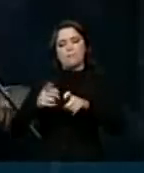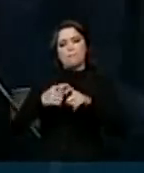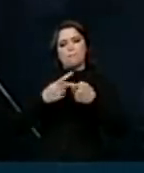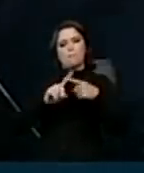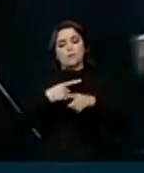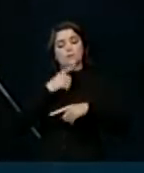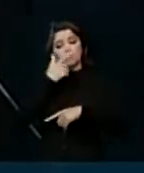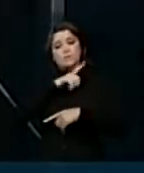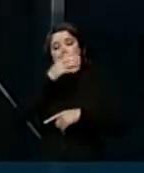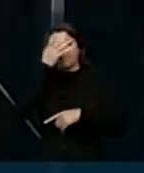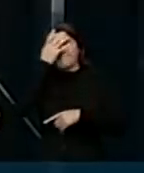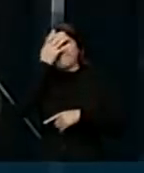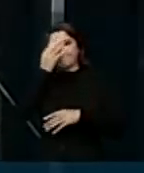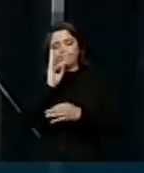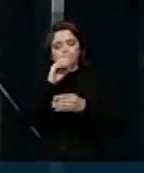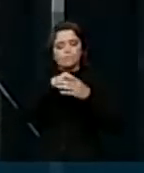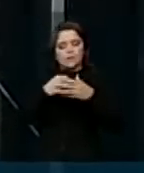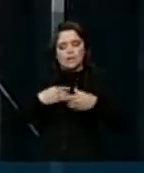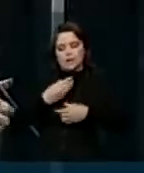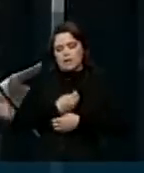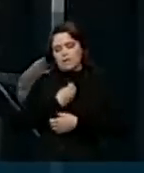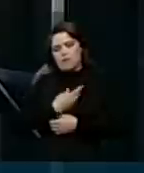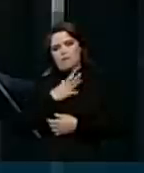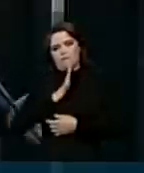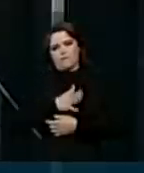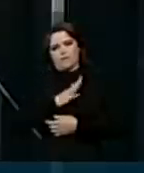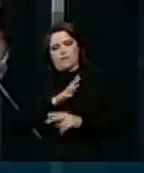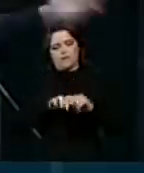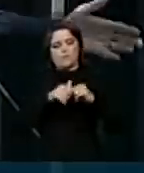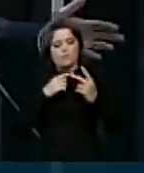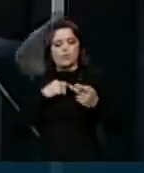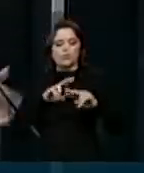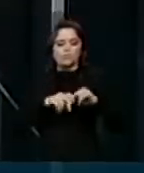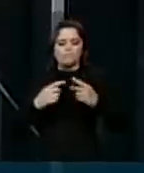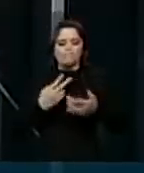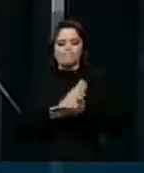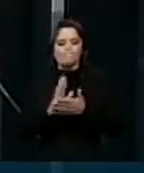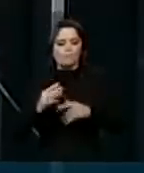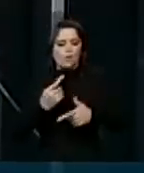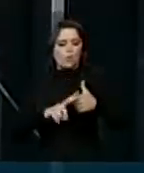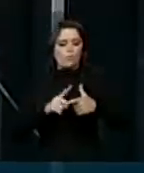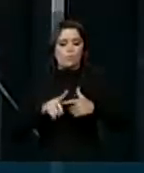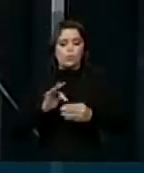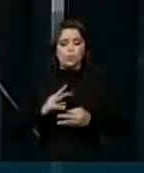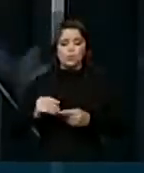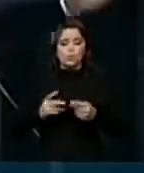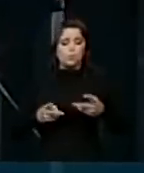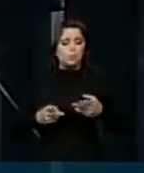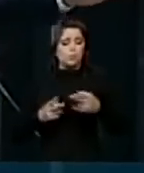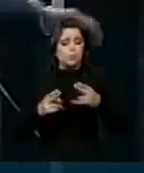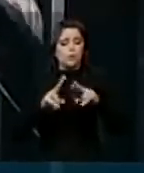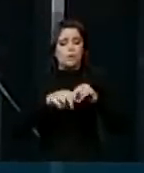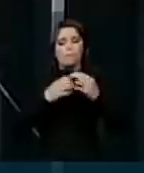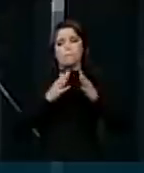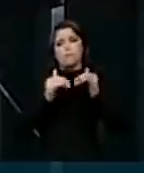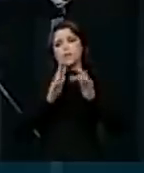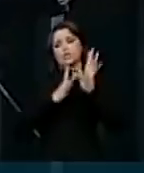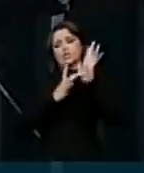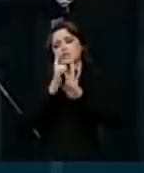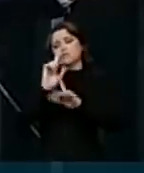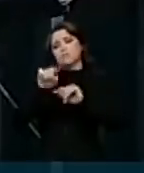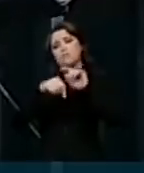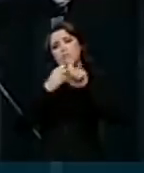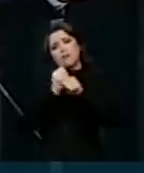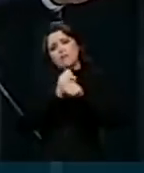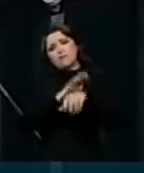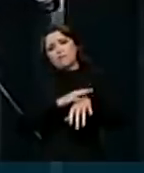na mente, vencer interiormente. E ele, enfrentando um câncer terrível, agressivo, pede a Jesus que lhe dê mais